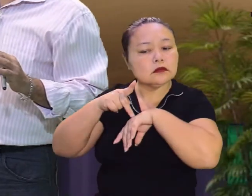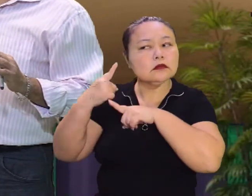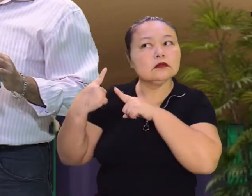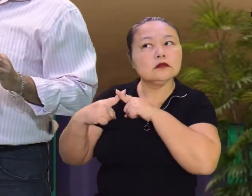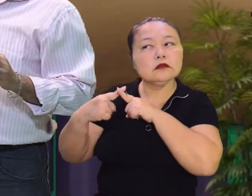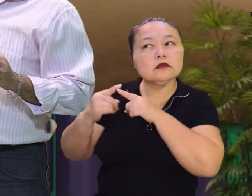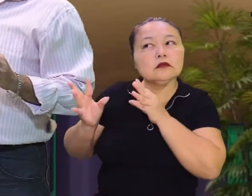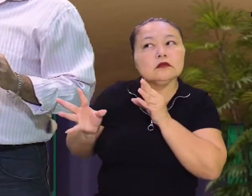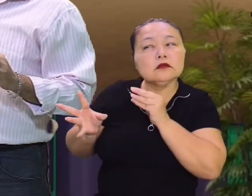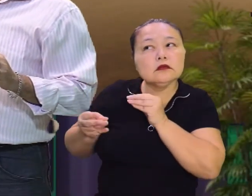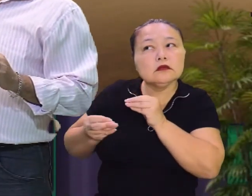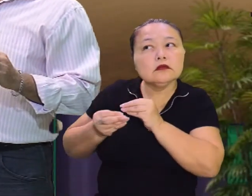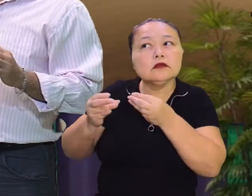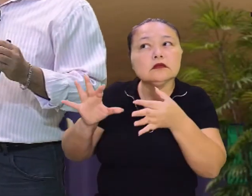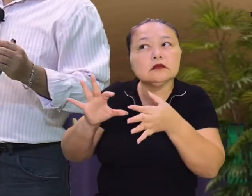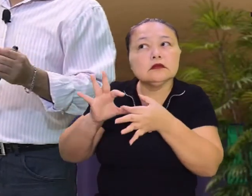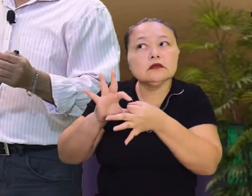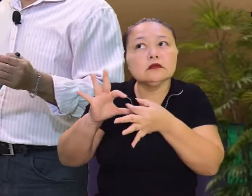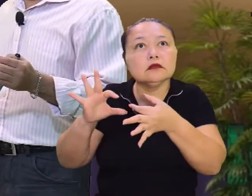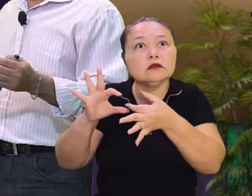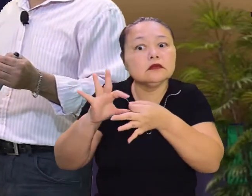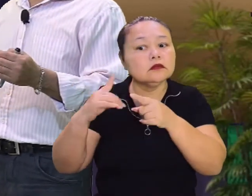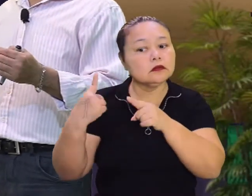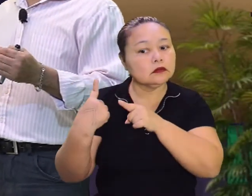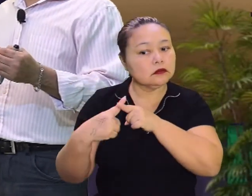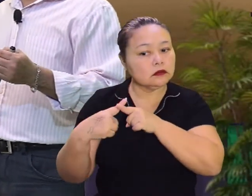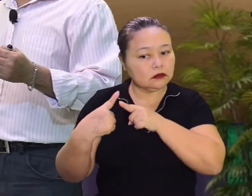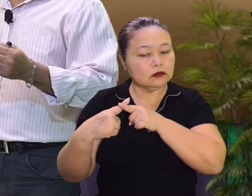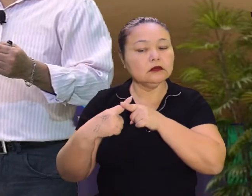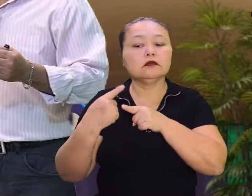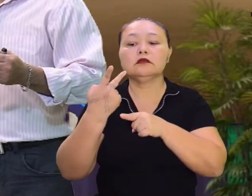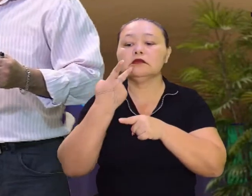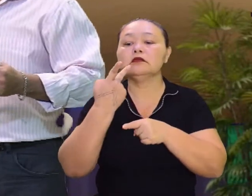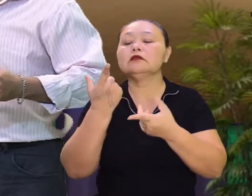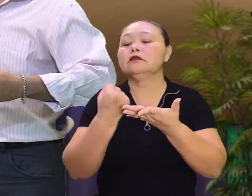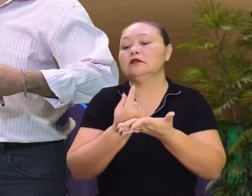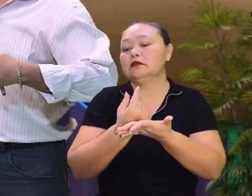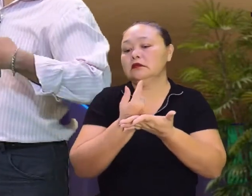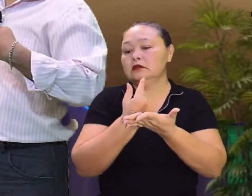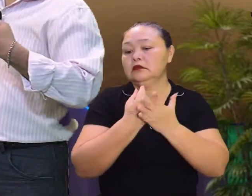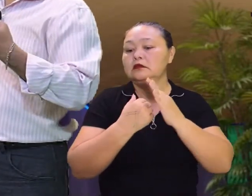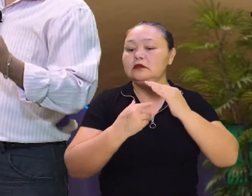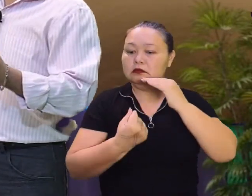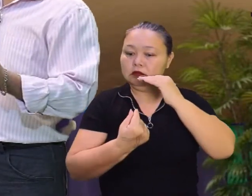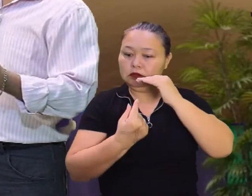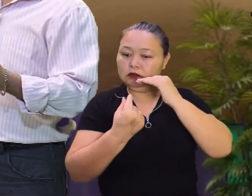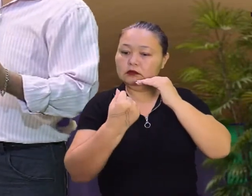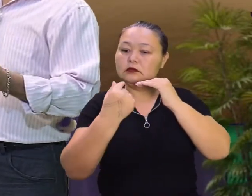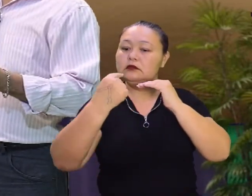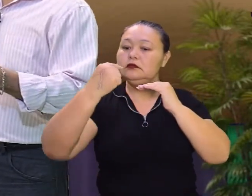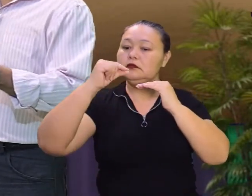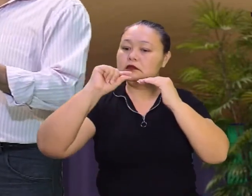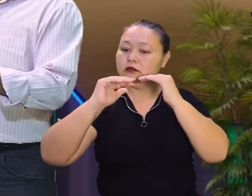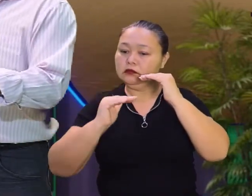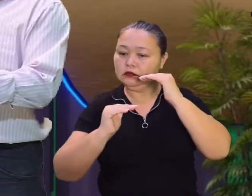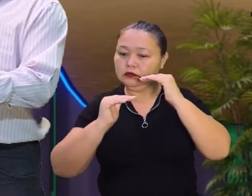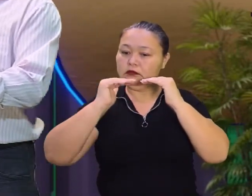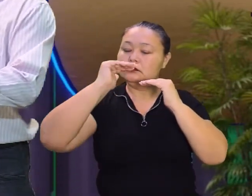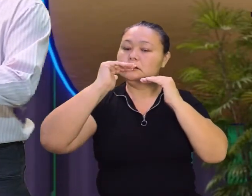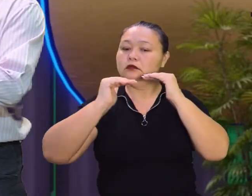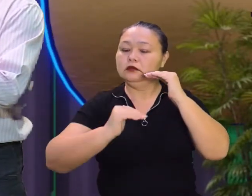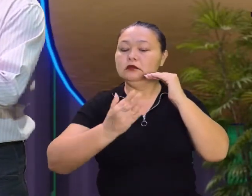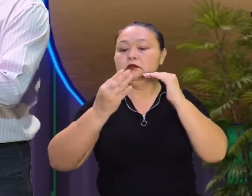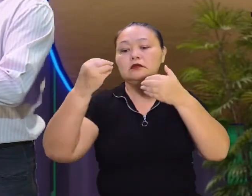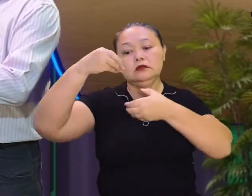que eles estão se juntando, né? Muito bem. Então, como você falou, são economias emergentes e no meio